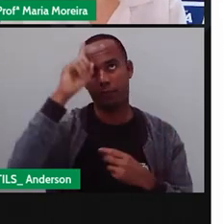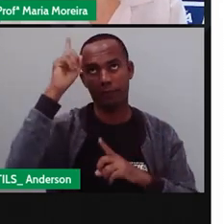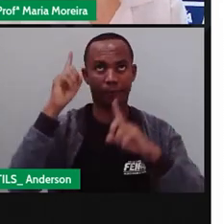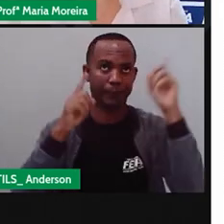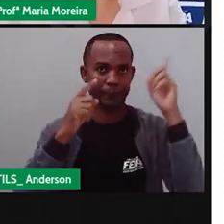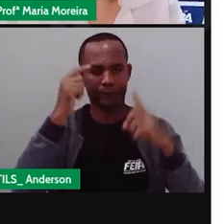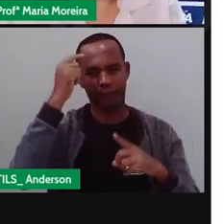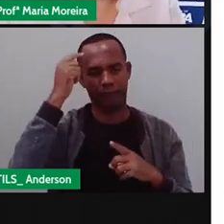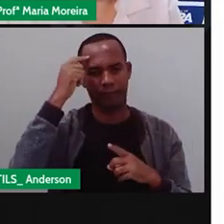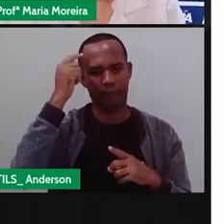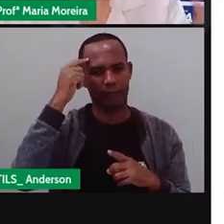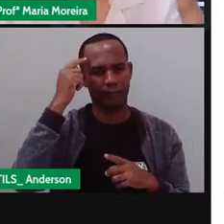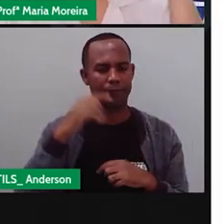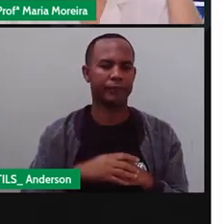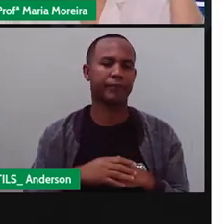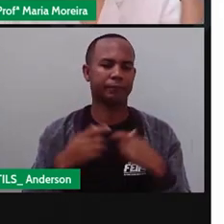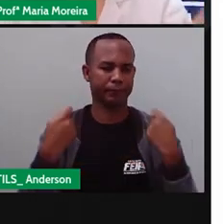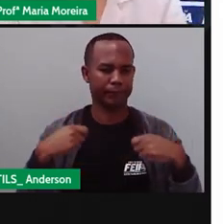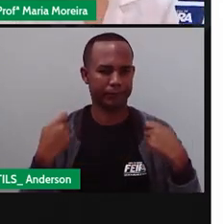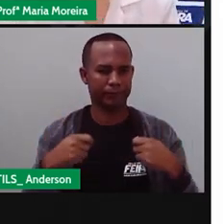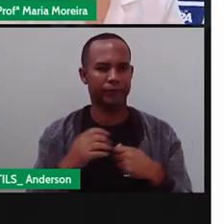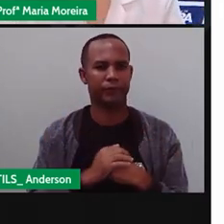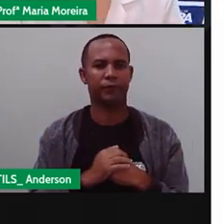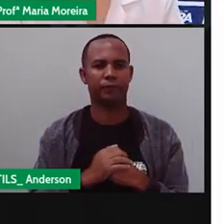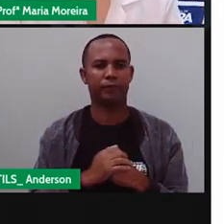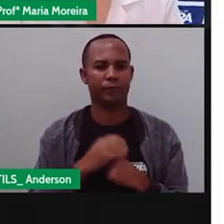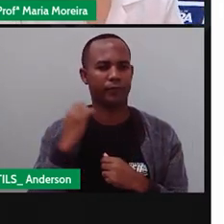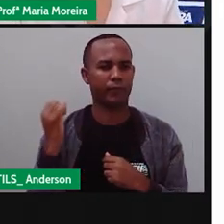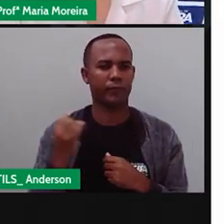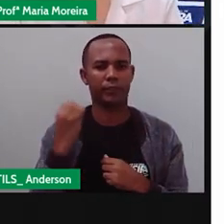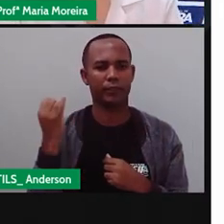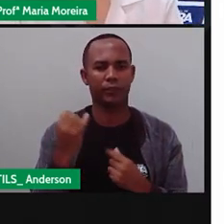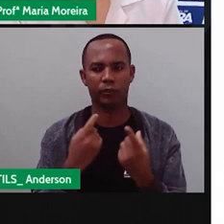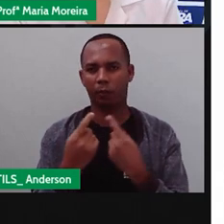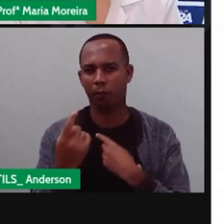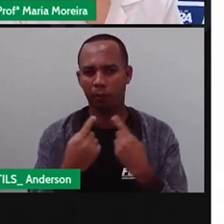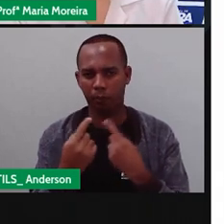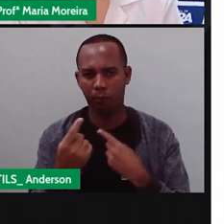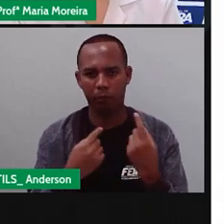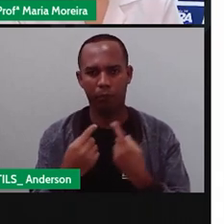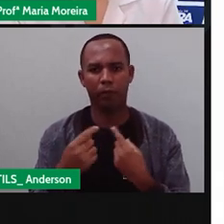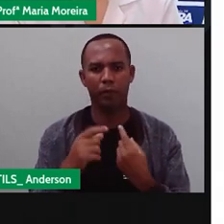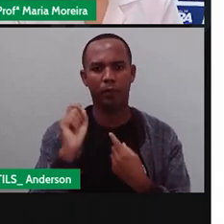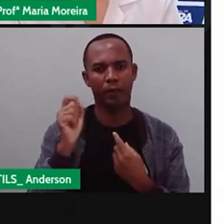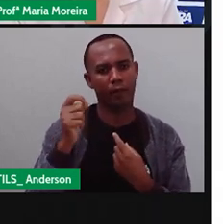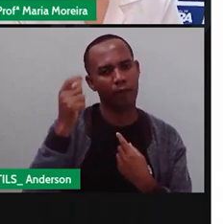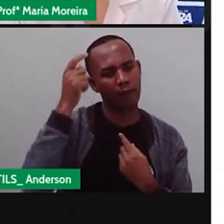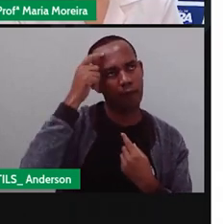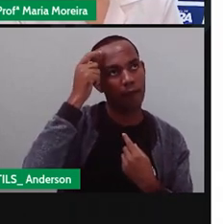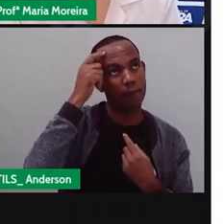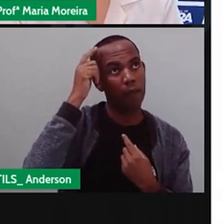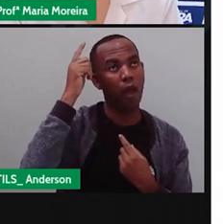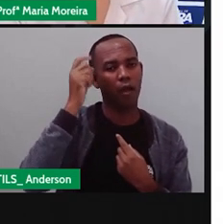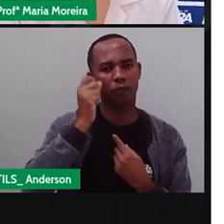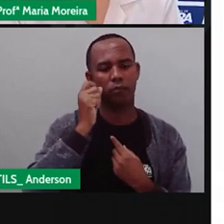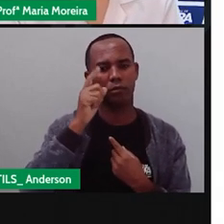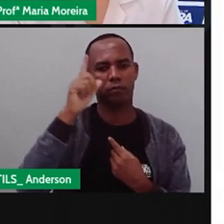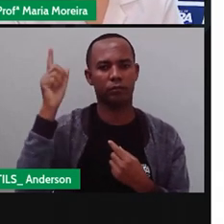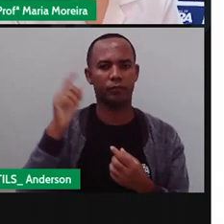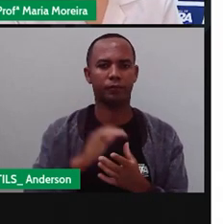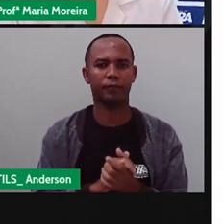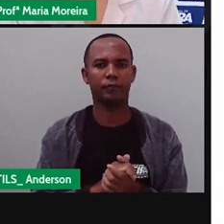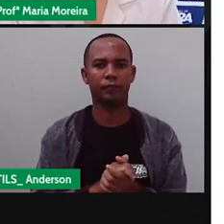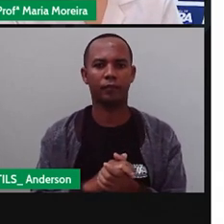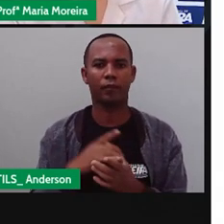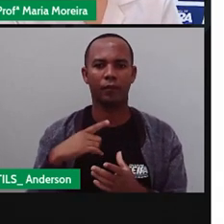imaginação. E que é muito bacana, porque você vai criar o quê? Esses diálogos aí na sua cabeça e depois passar para o papel.